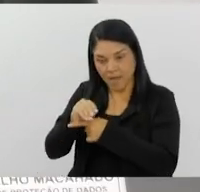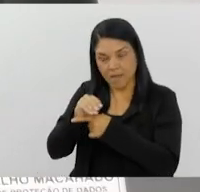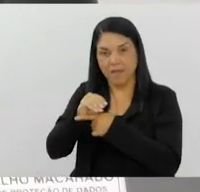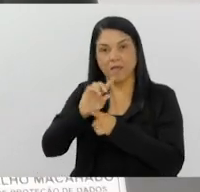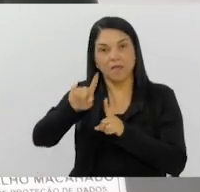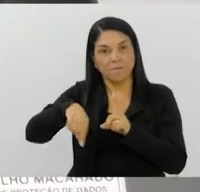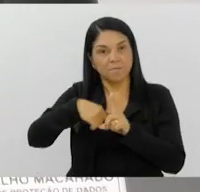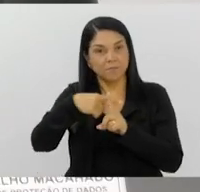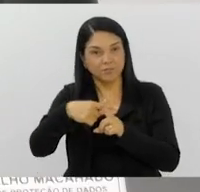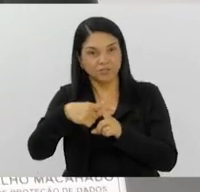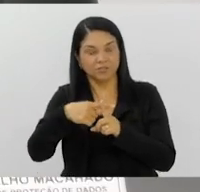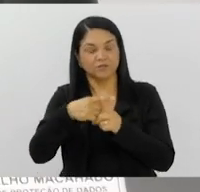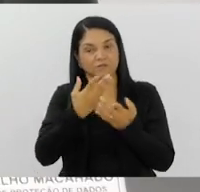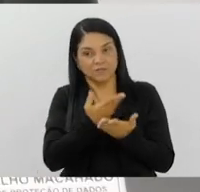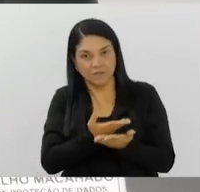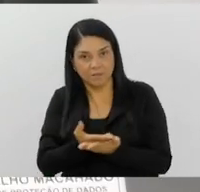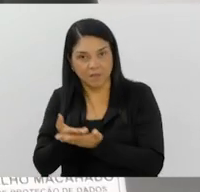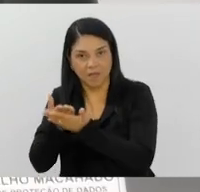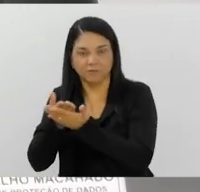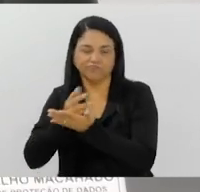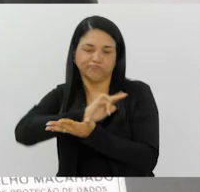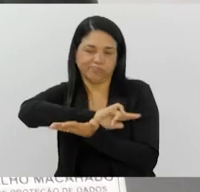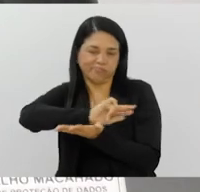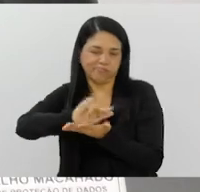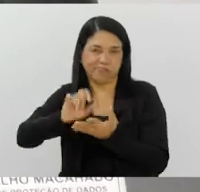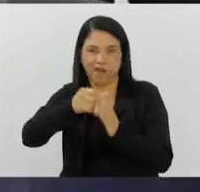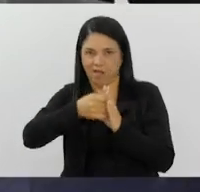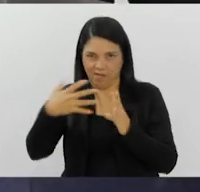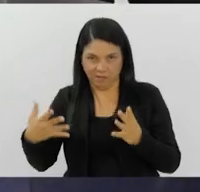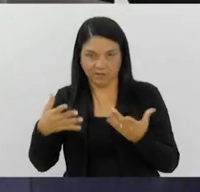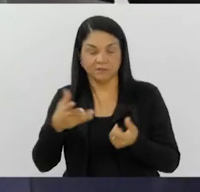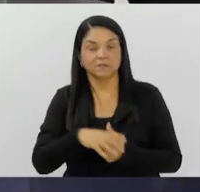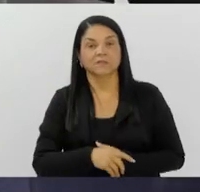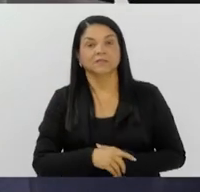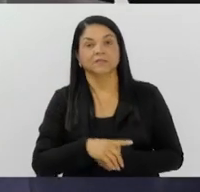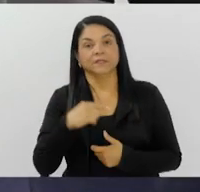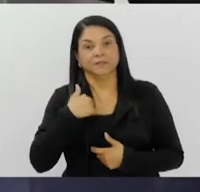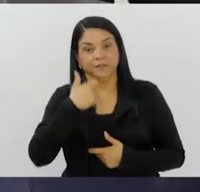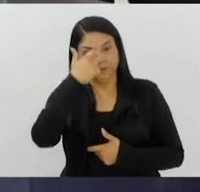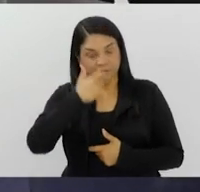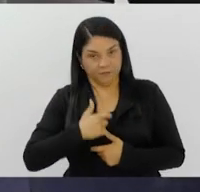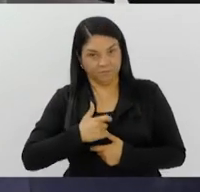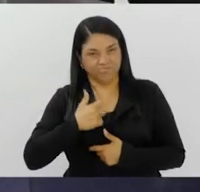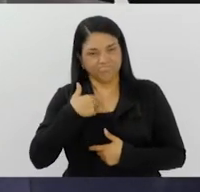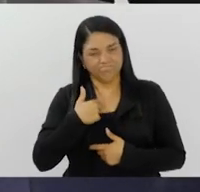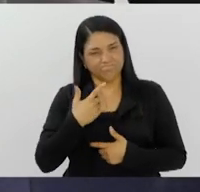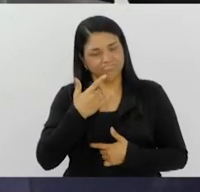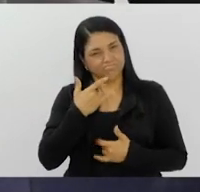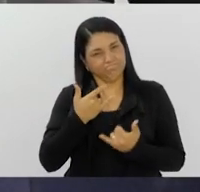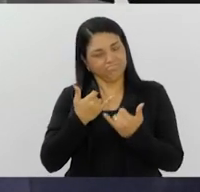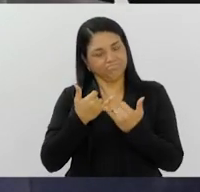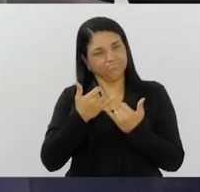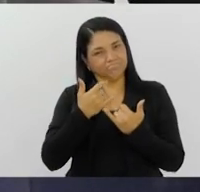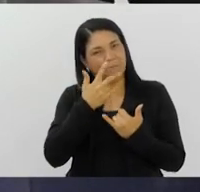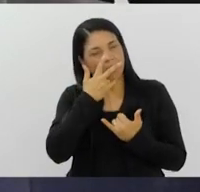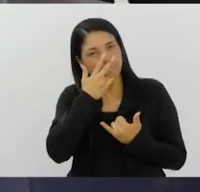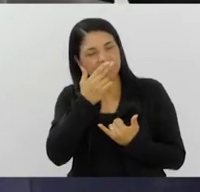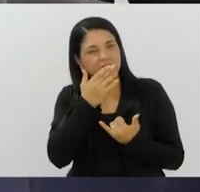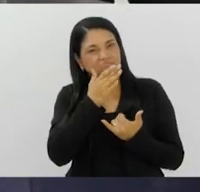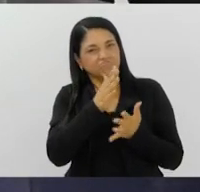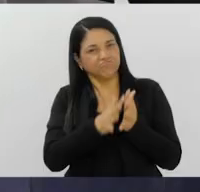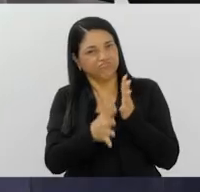positivos encaminhados etc entre outros aspectos Isso é para mim é me parece complicado porque parece